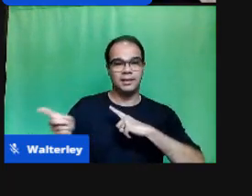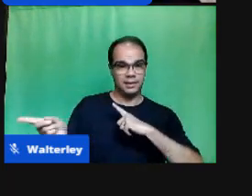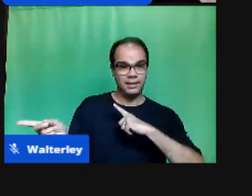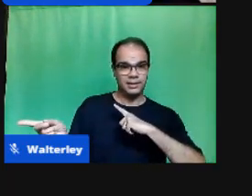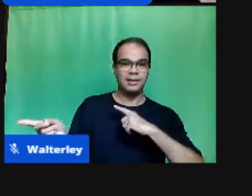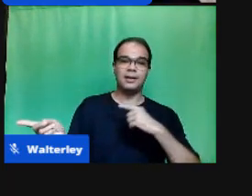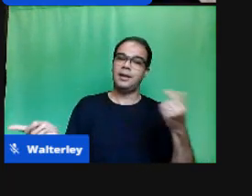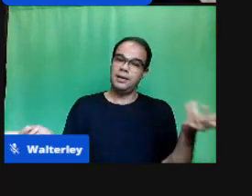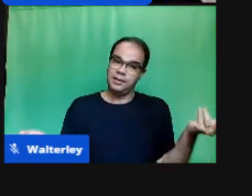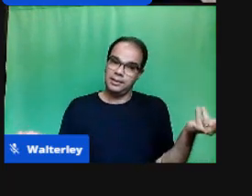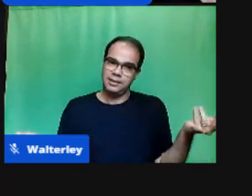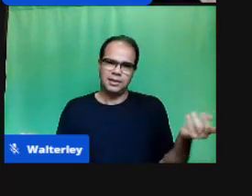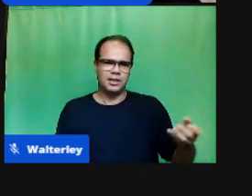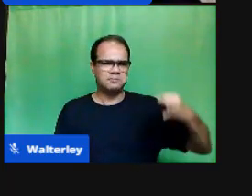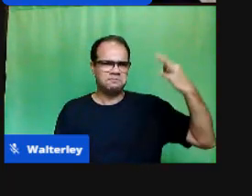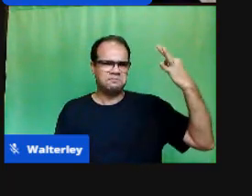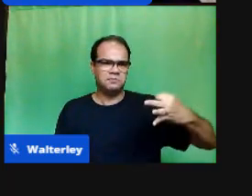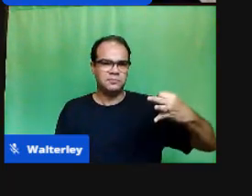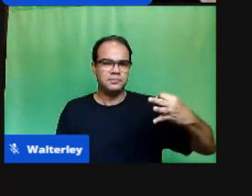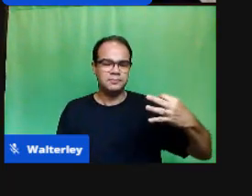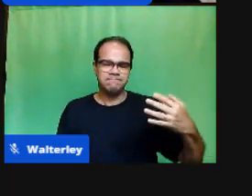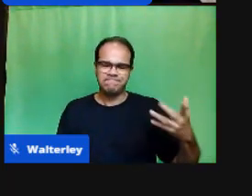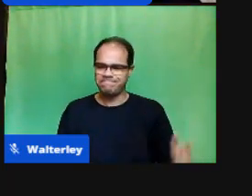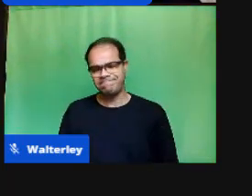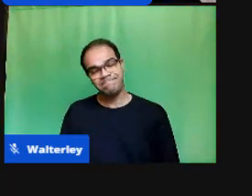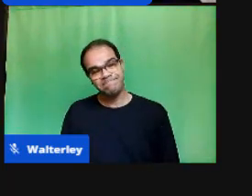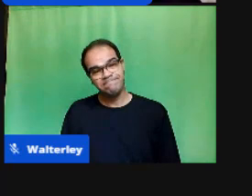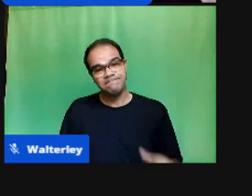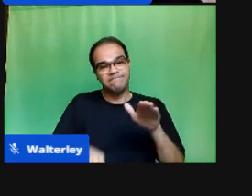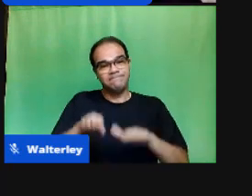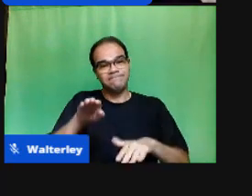ferramentas, excelente. Aqueles que não têm,